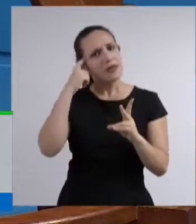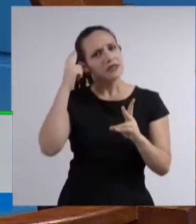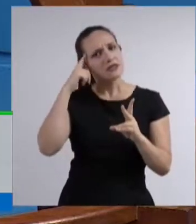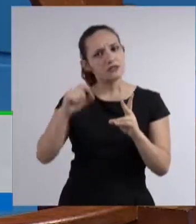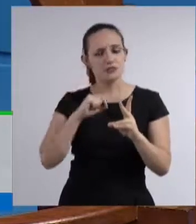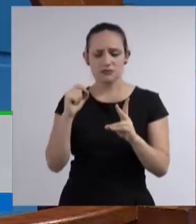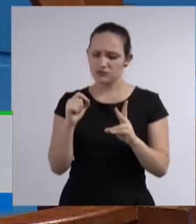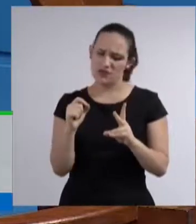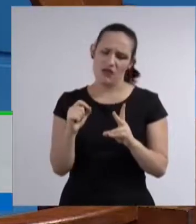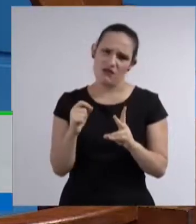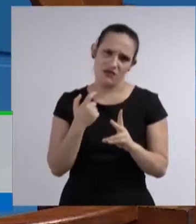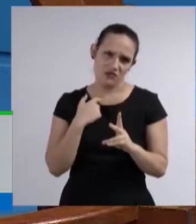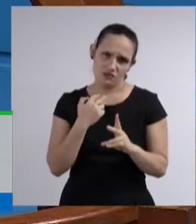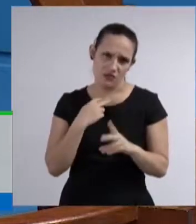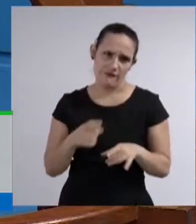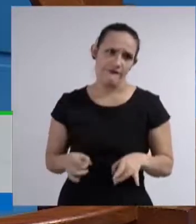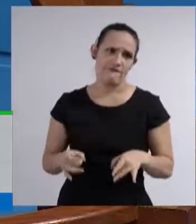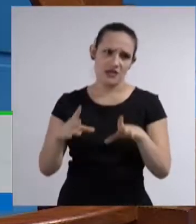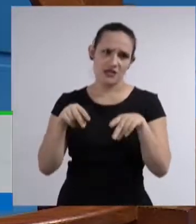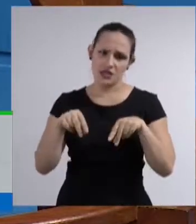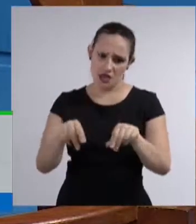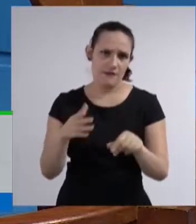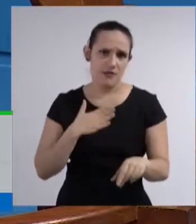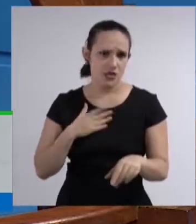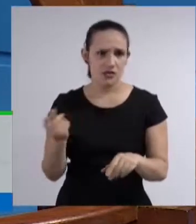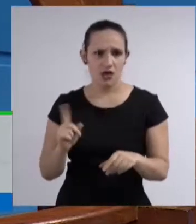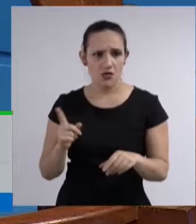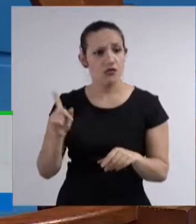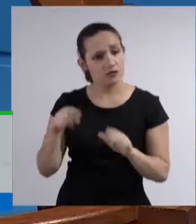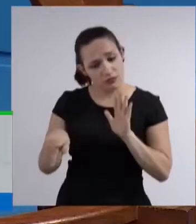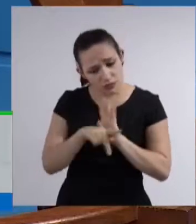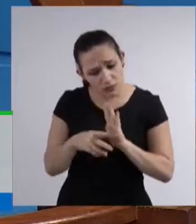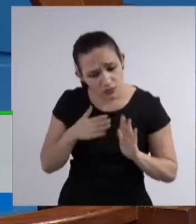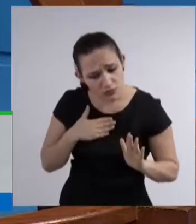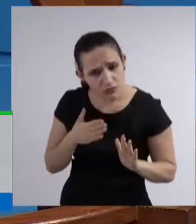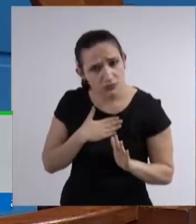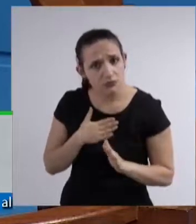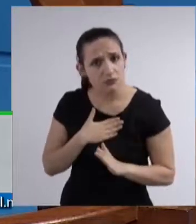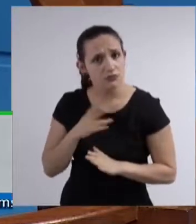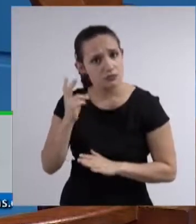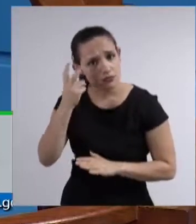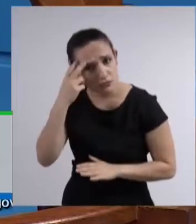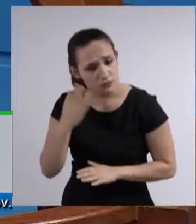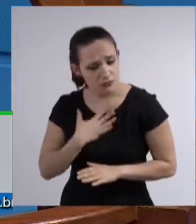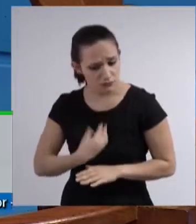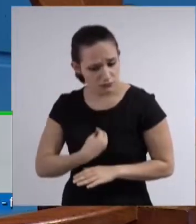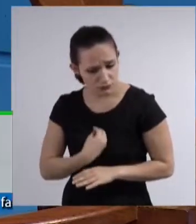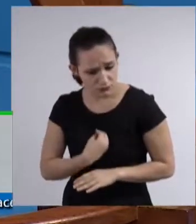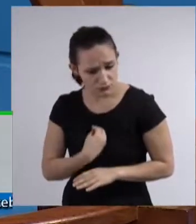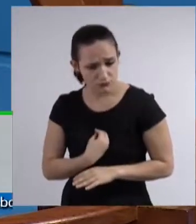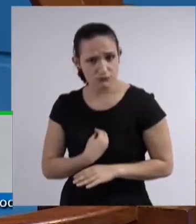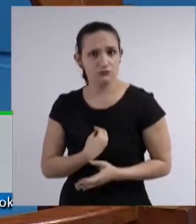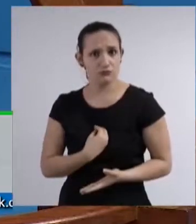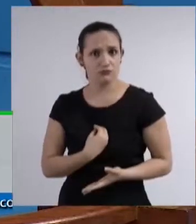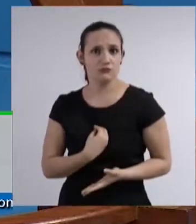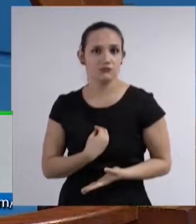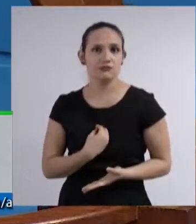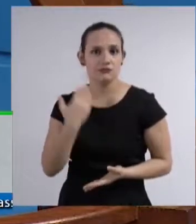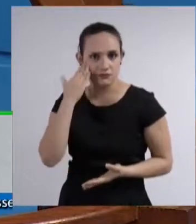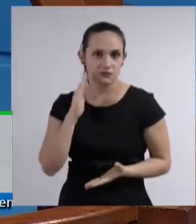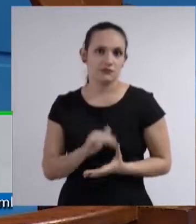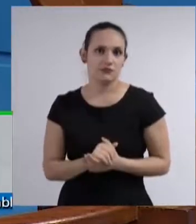é comercializável, né, ela é um bem que faz parte da sua existência,